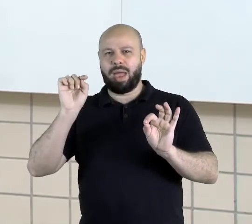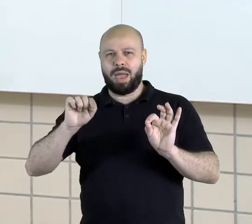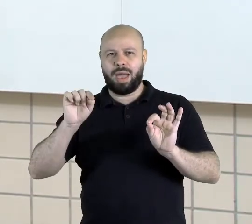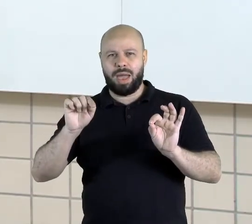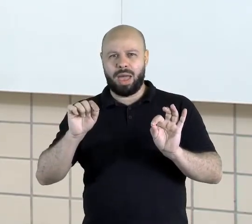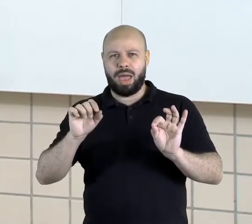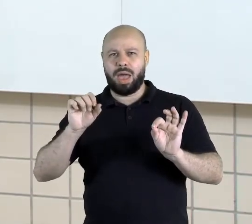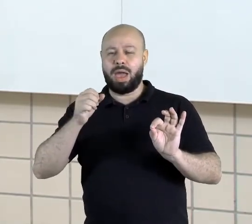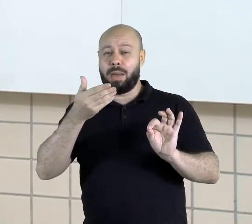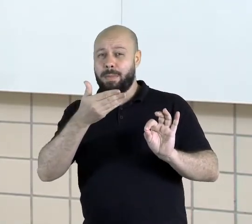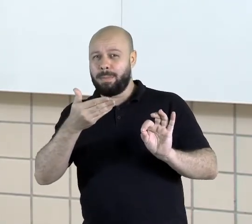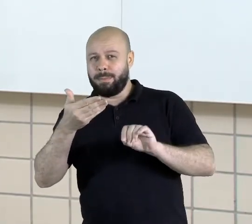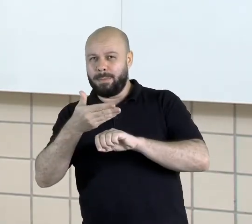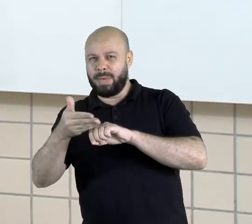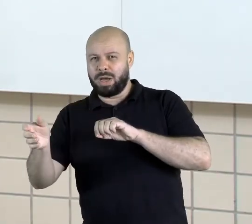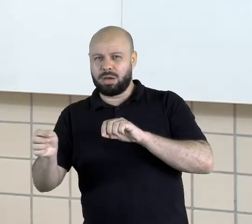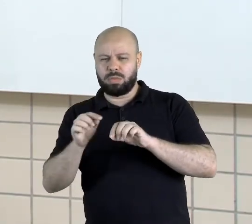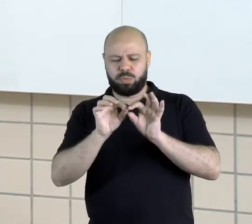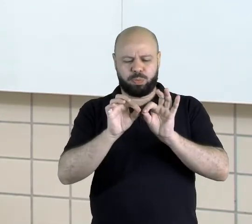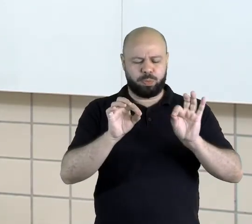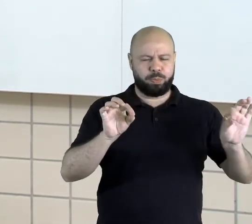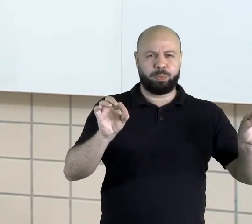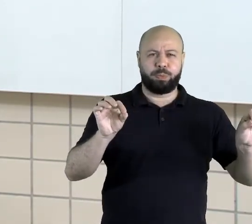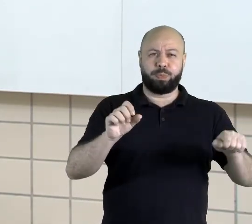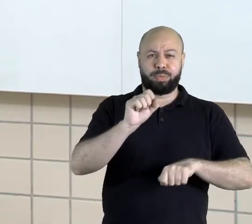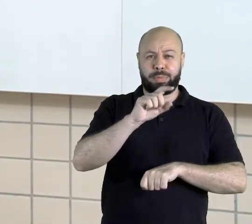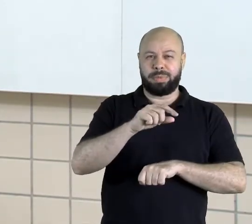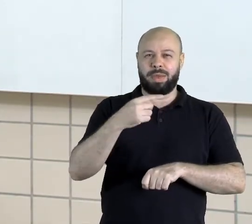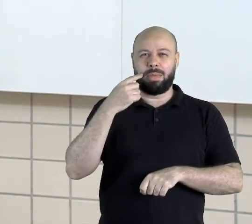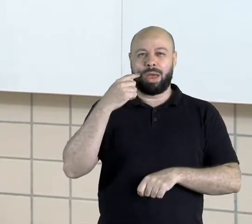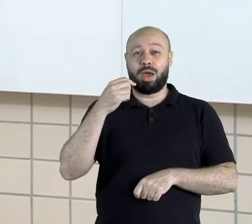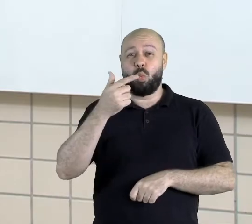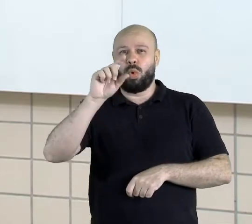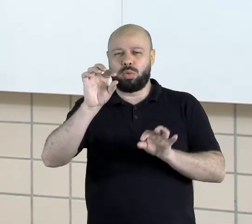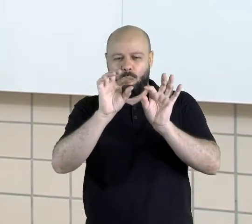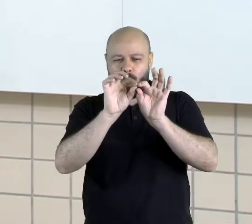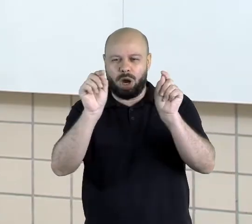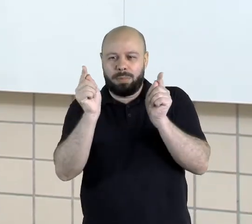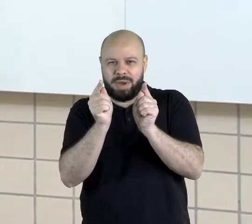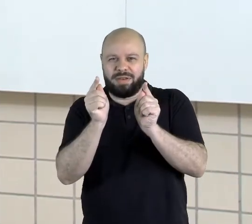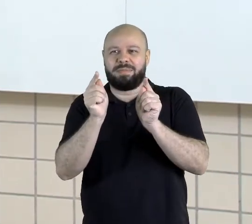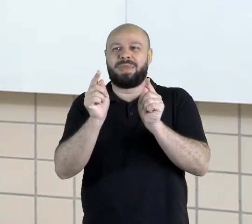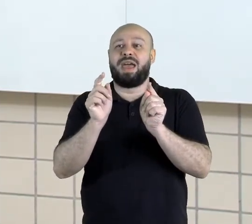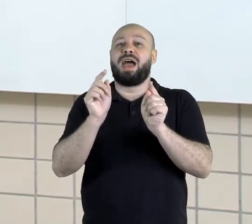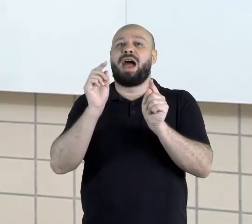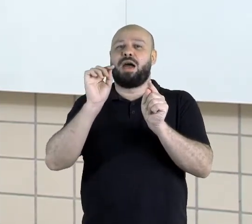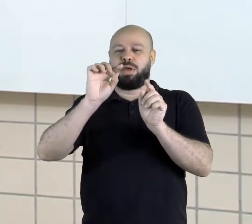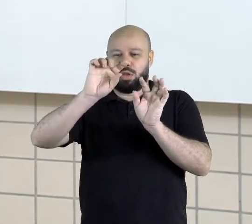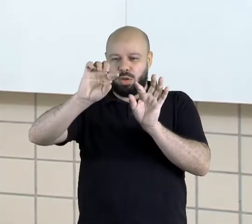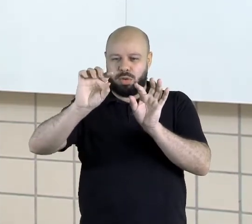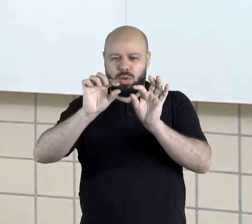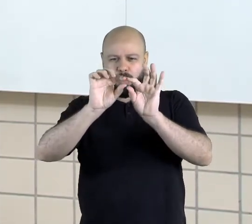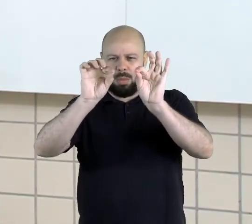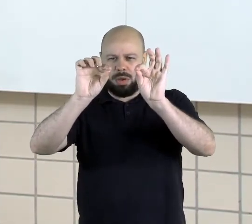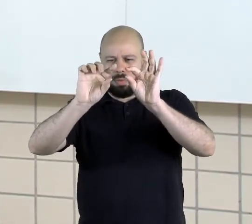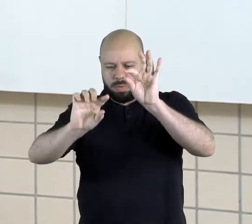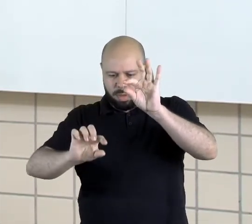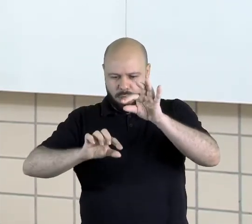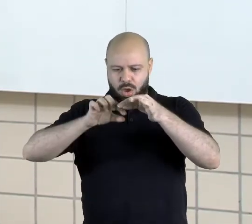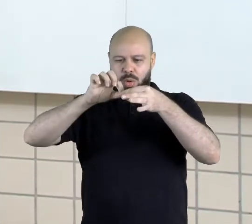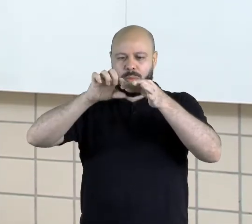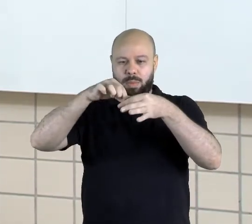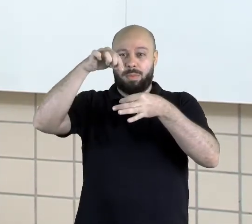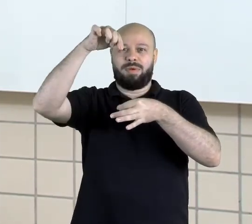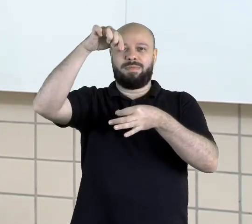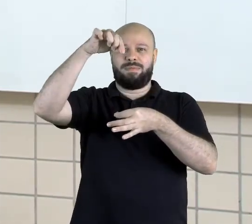barbante menorzinho também pintado com a cor azul e cor branca. O que eu vou fazer? Passar um por dentro do outro. Olha o tanto que é